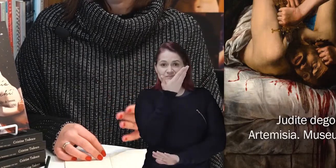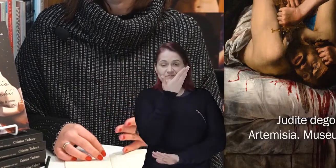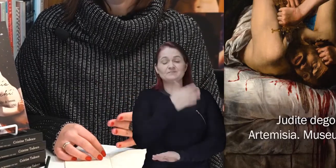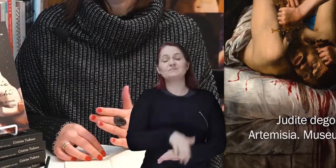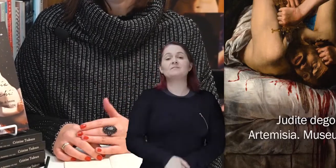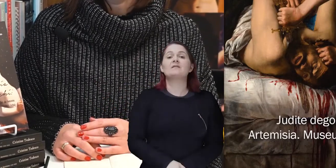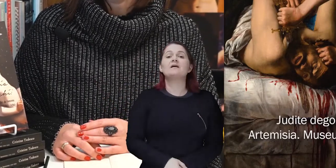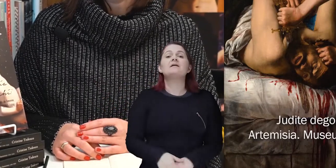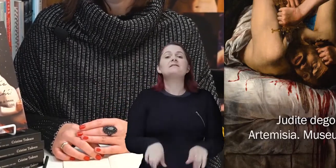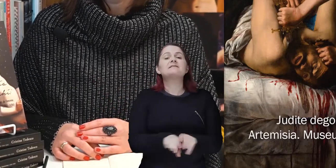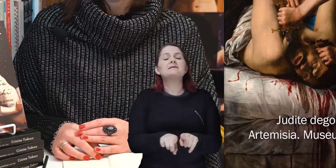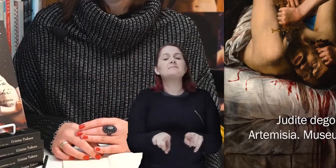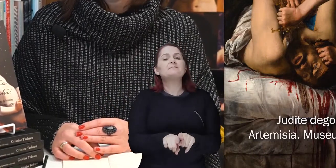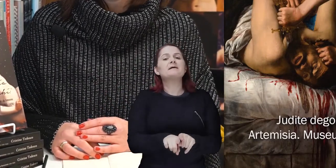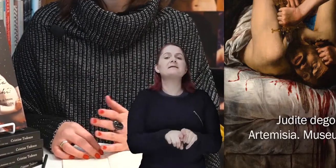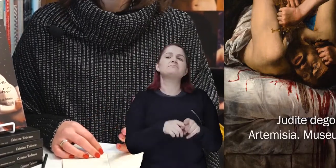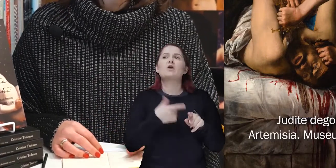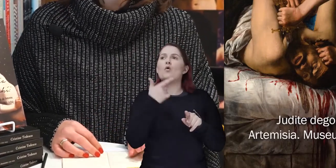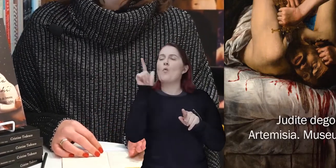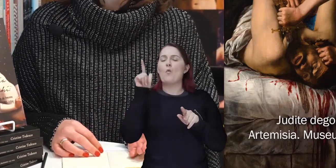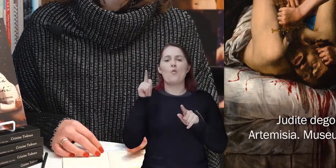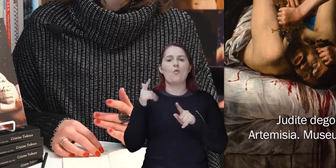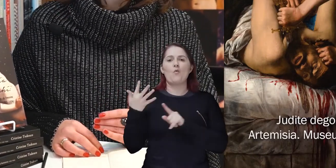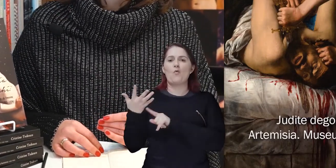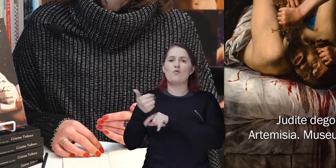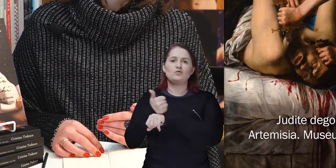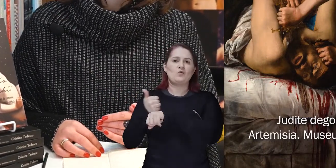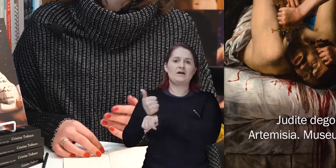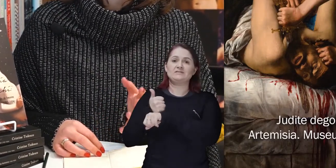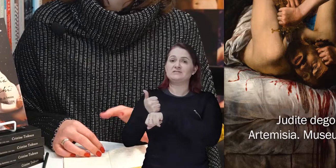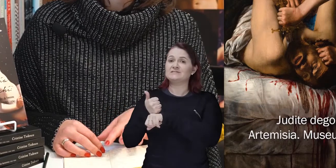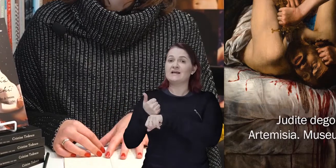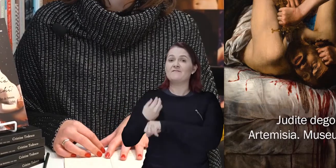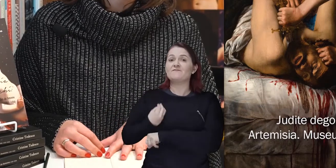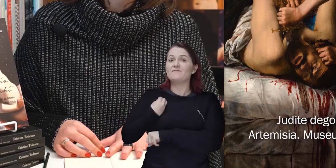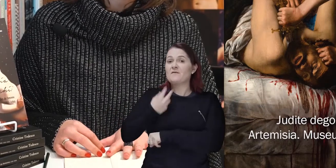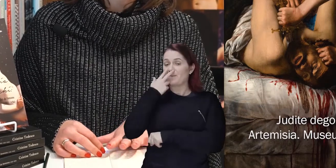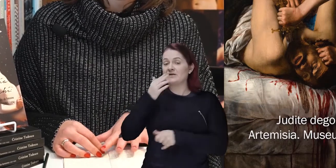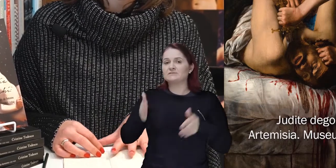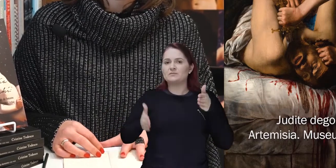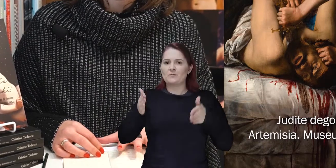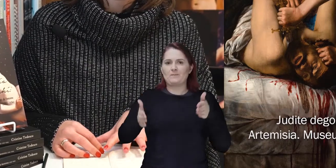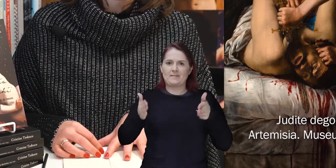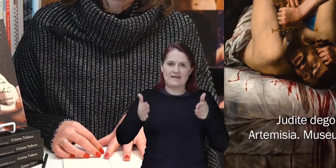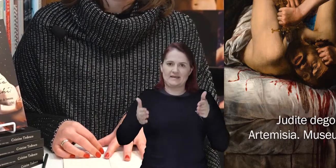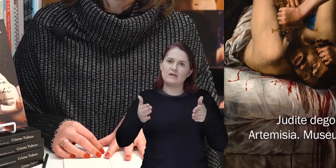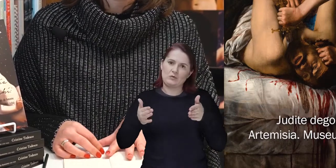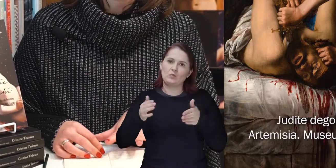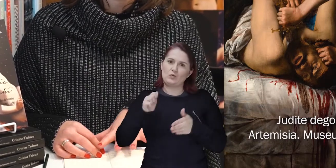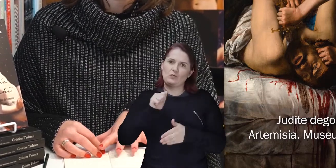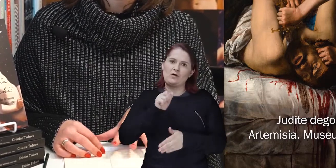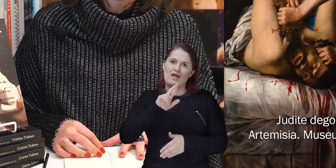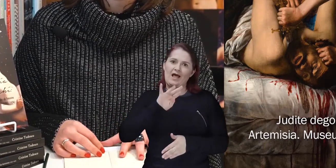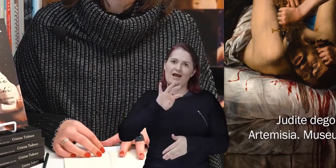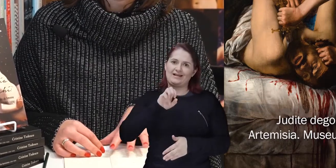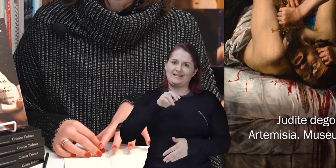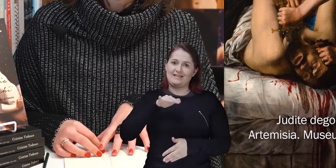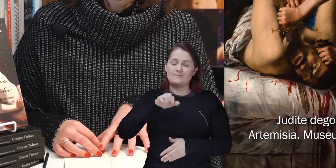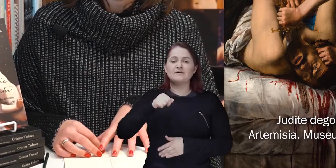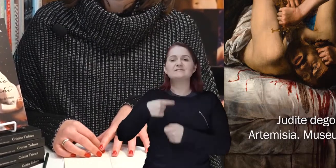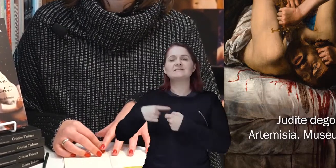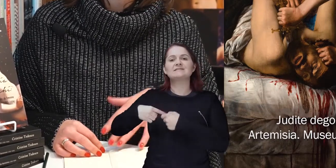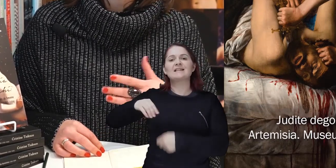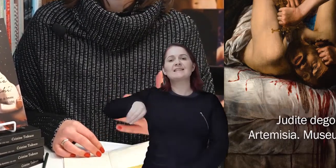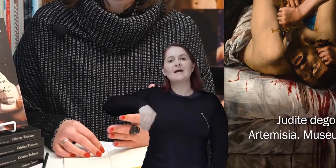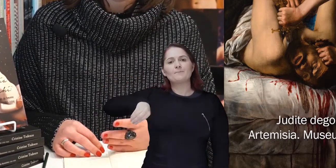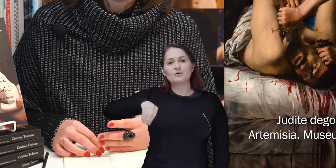uma das mais famosas dela, e também obras de artistas que foram contemporâneos à Artemisia em Nápoles, que foi a cidade em que